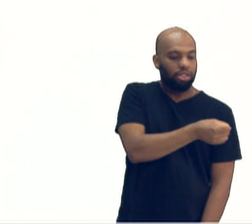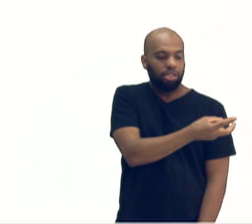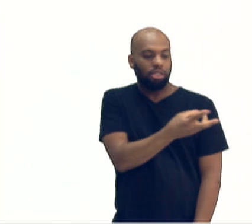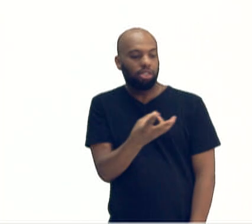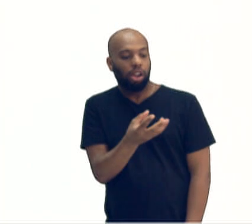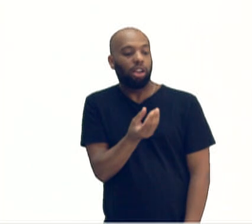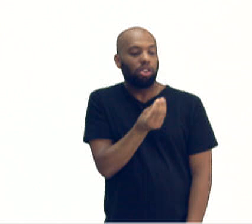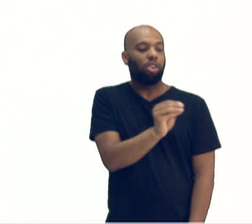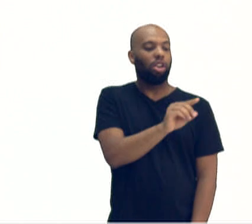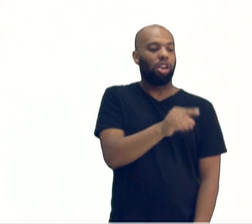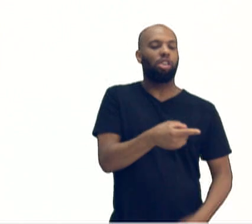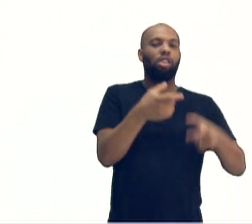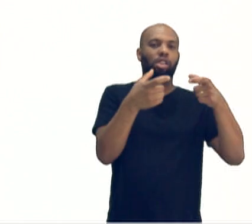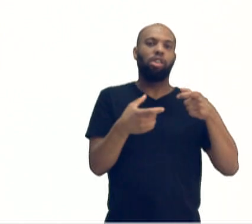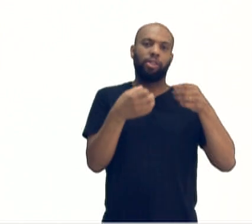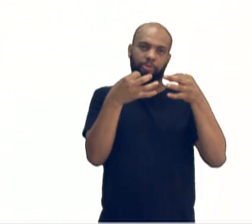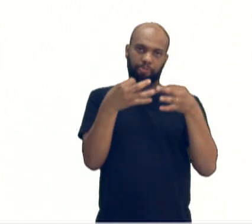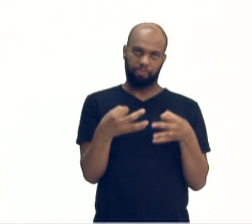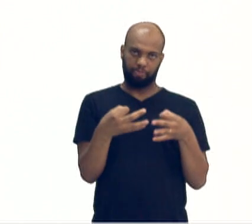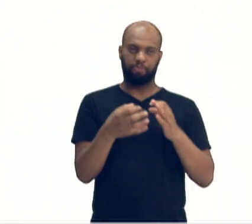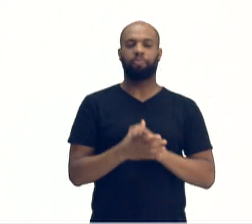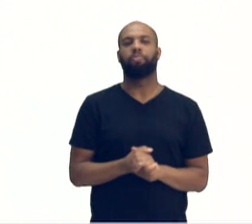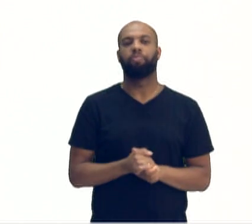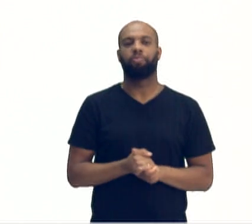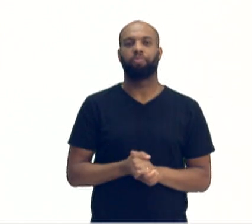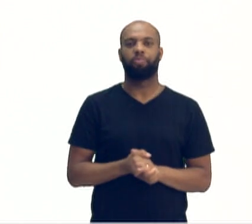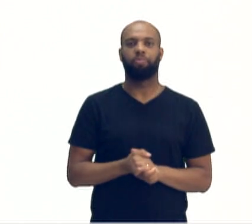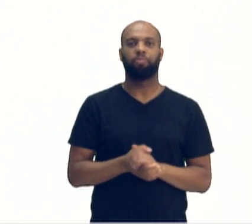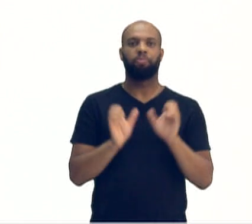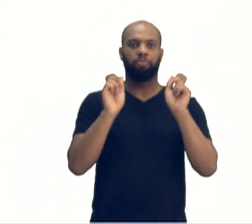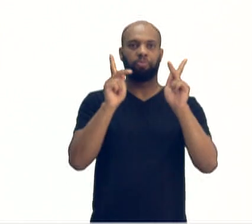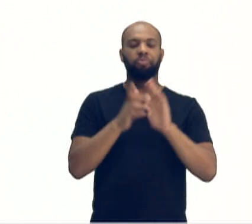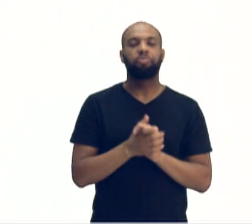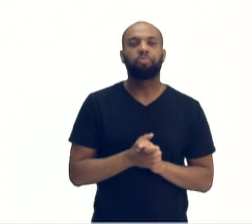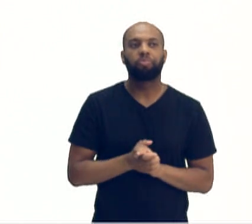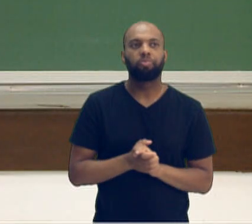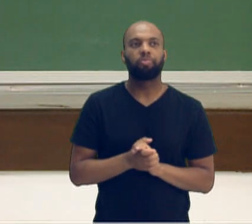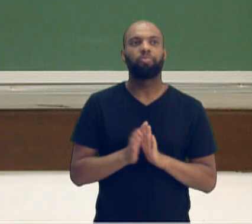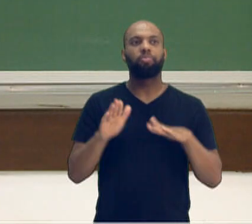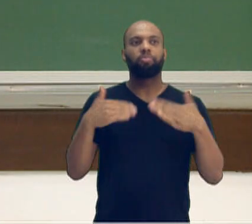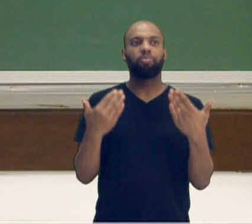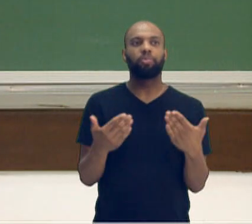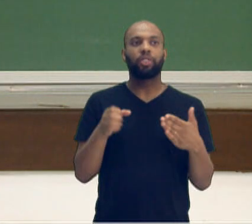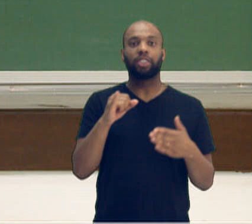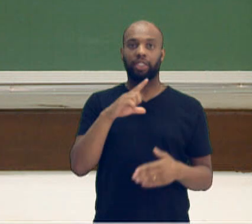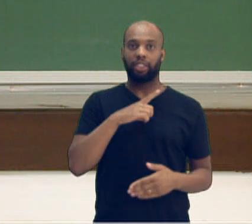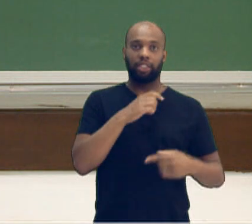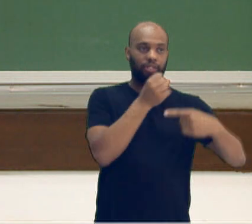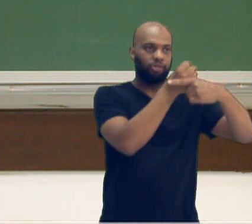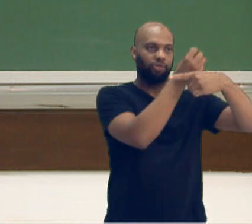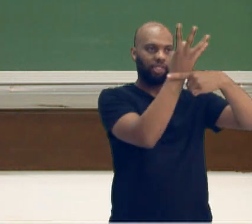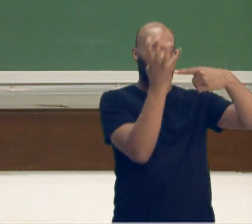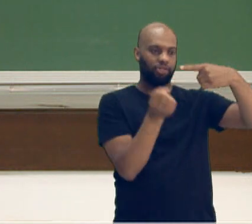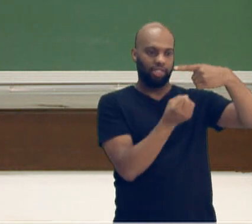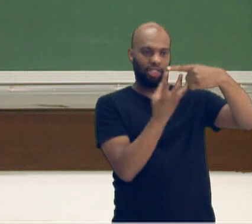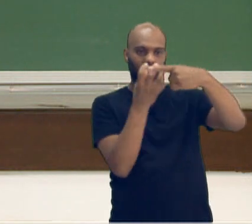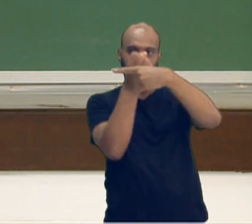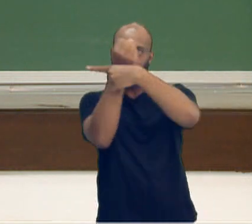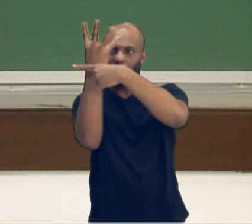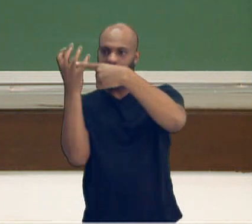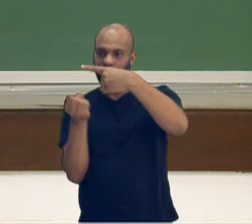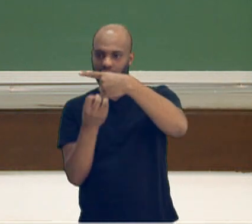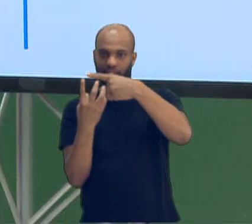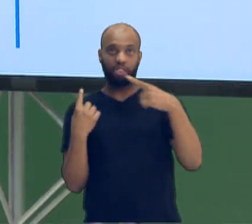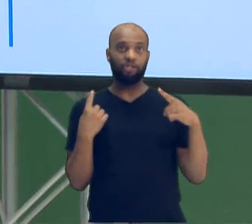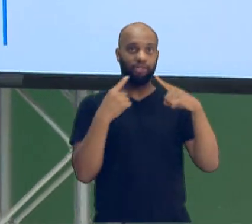produto, certo? A quantidade de casas decimais do meu produto, tudo bem? Nas operações de fração, onde o número está